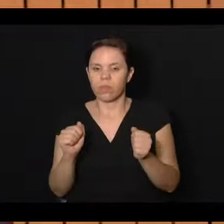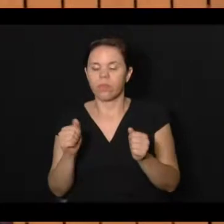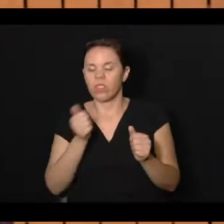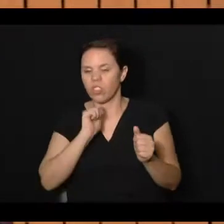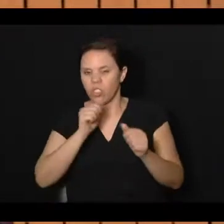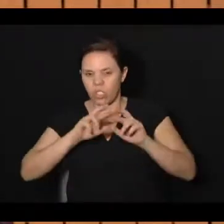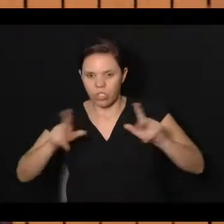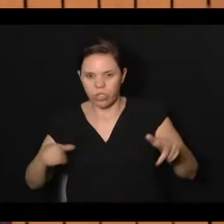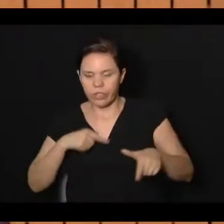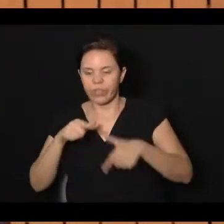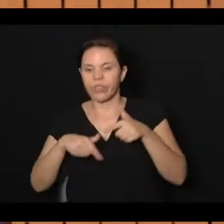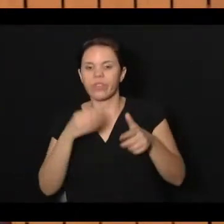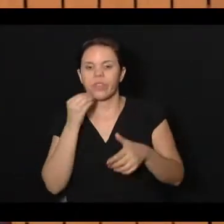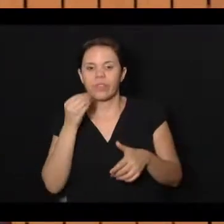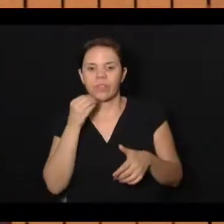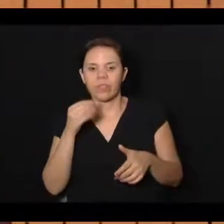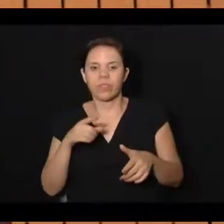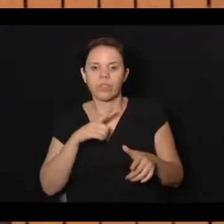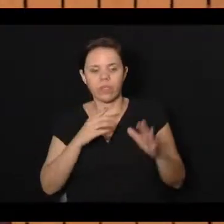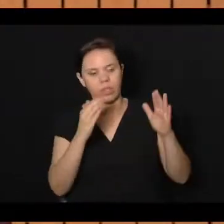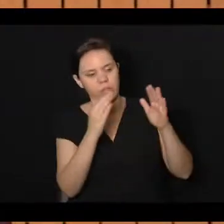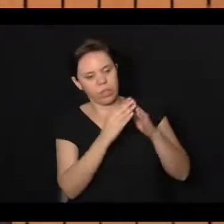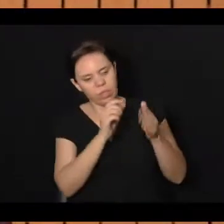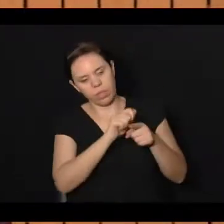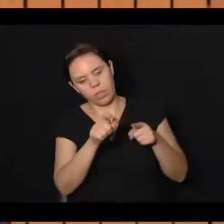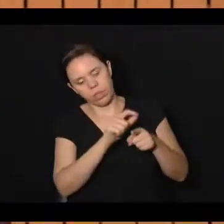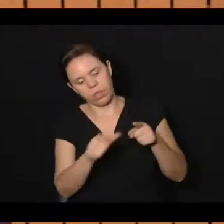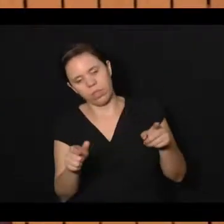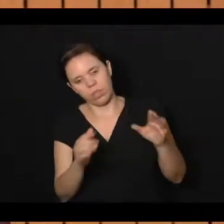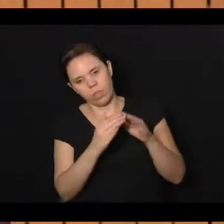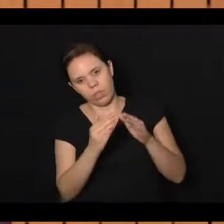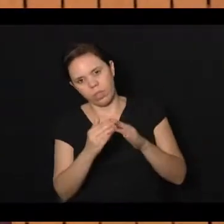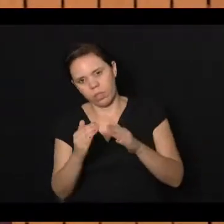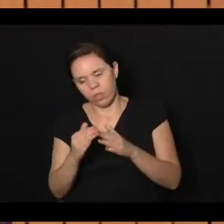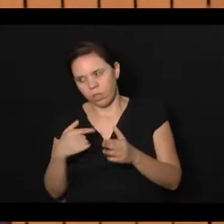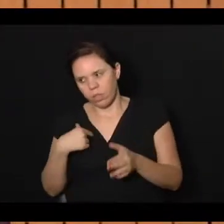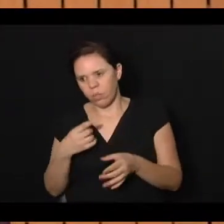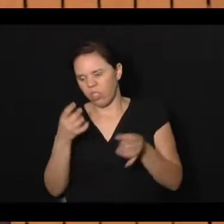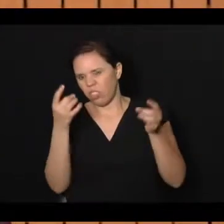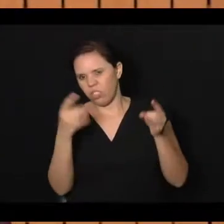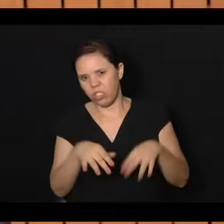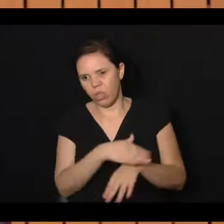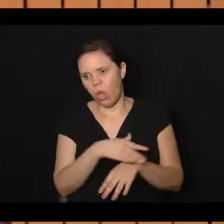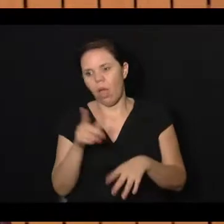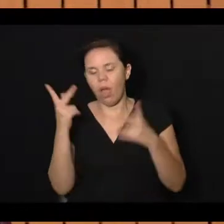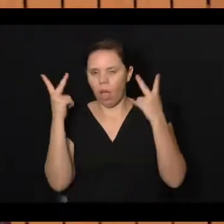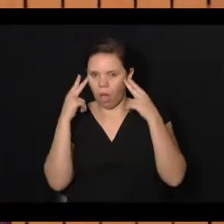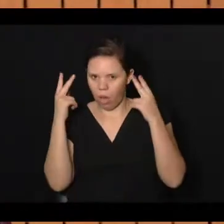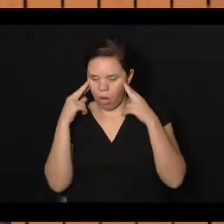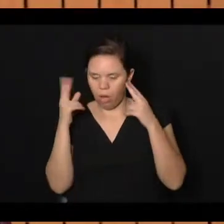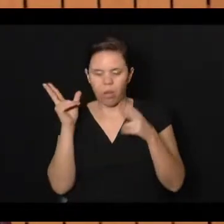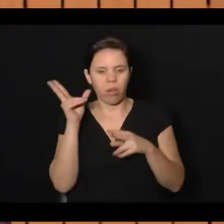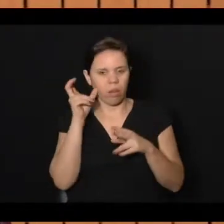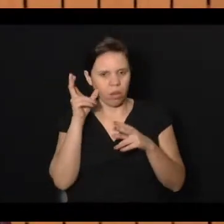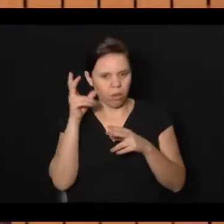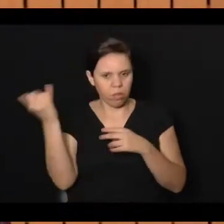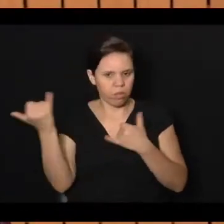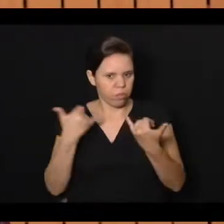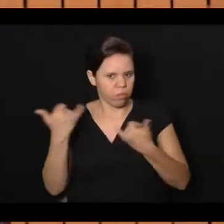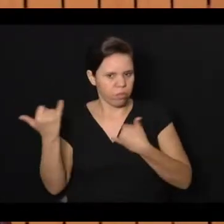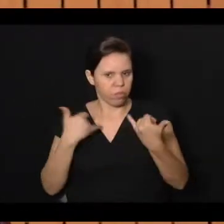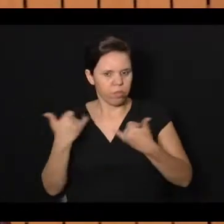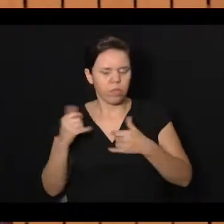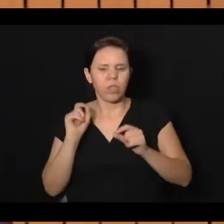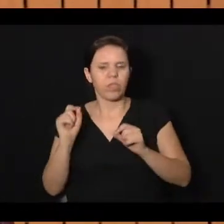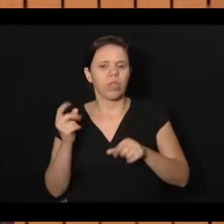sabe se tem algum plano de moradia popular há para me tirar da rua isso é comum nós ouvimos bastante wilken que